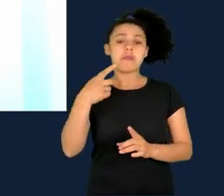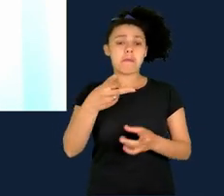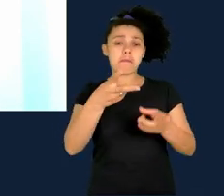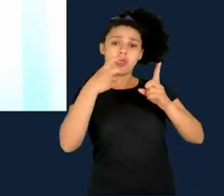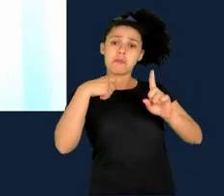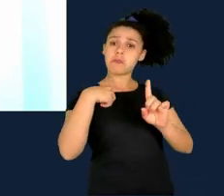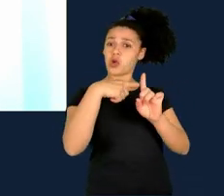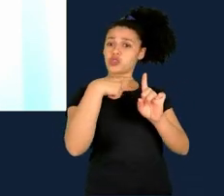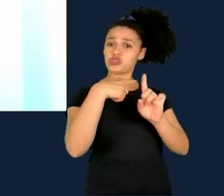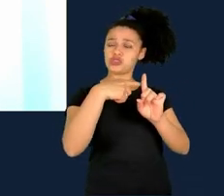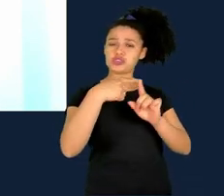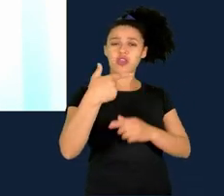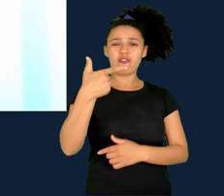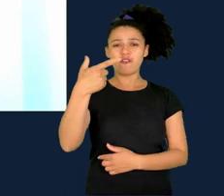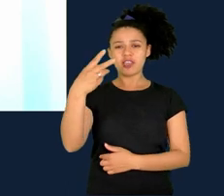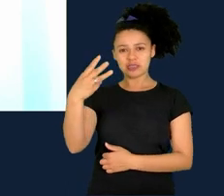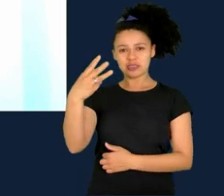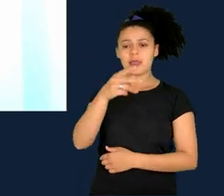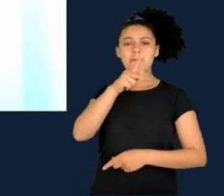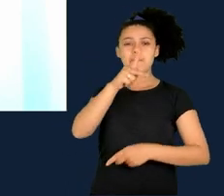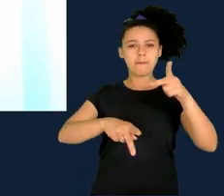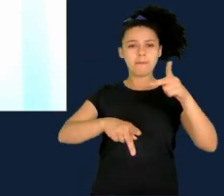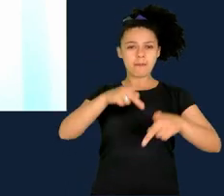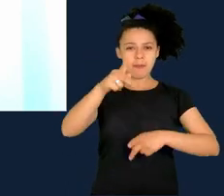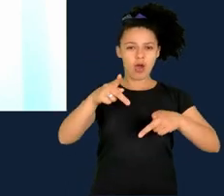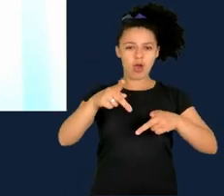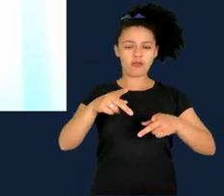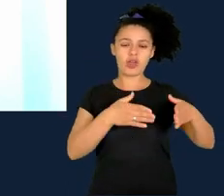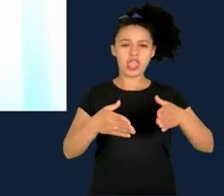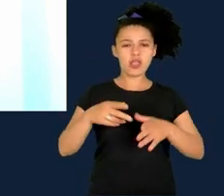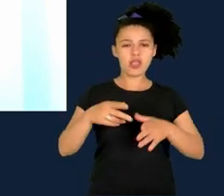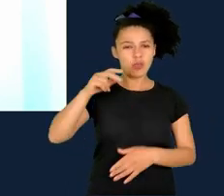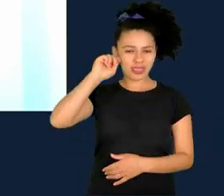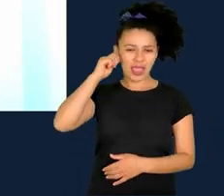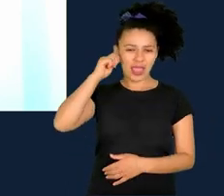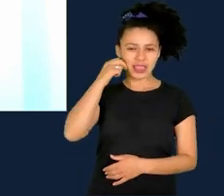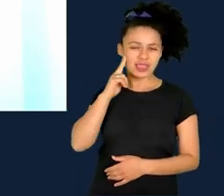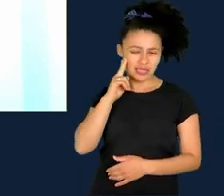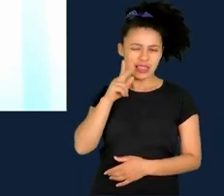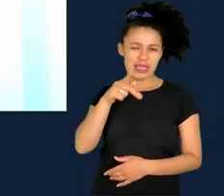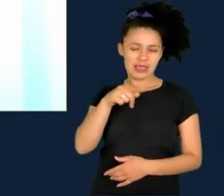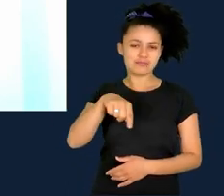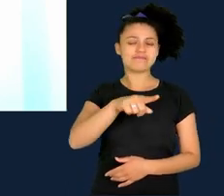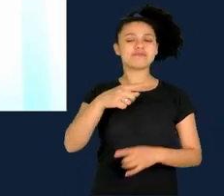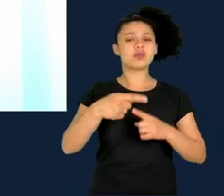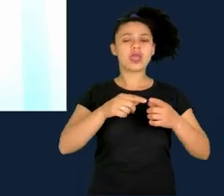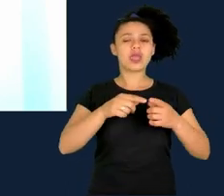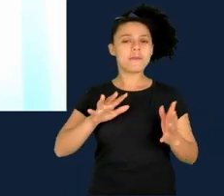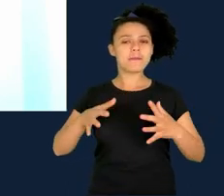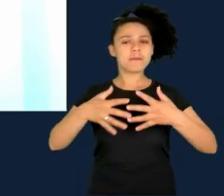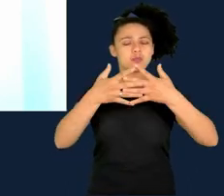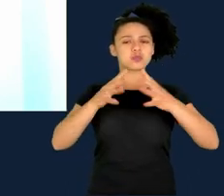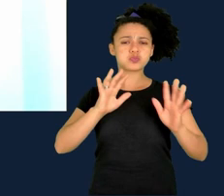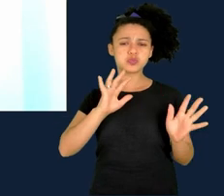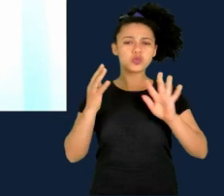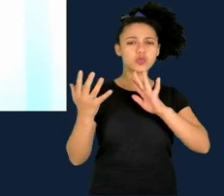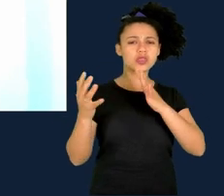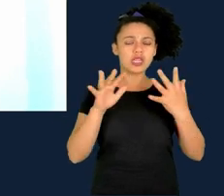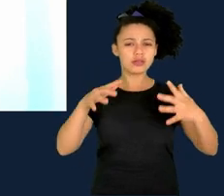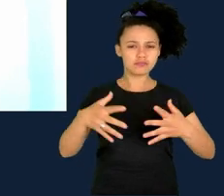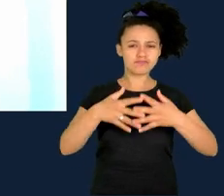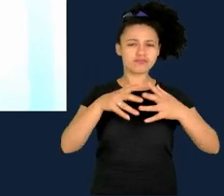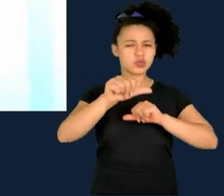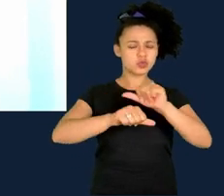para os 23 povos do Rio Negro, porque estava com essas mudanças climáticas, muita coisa mudou, né? A questão